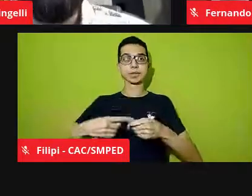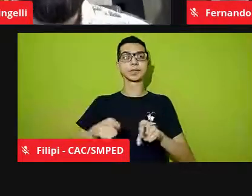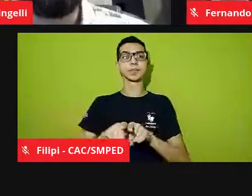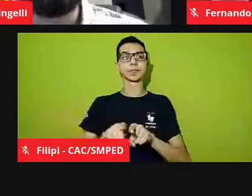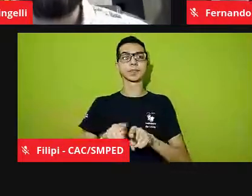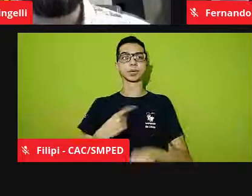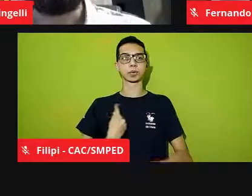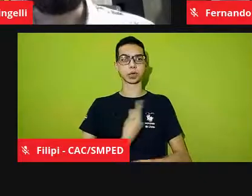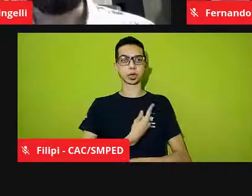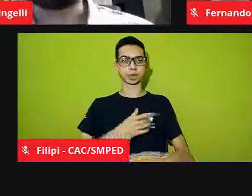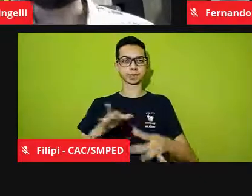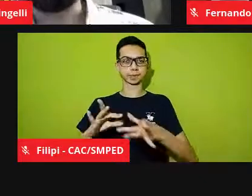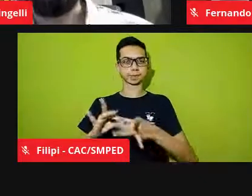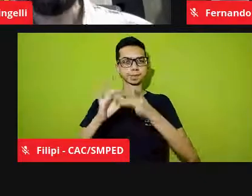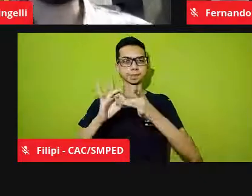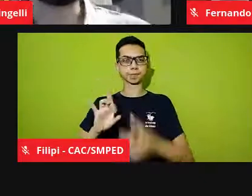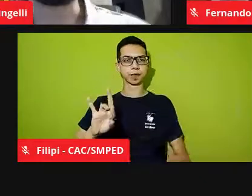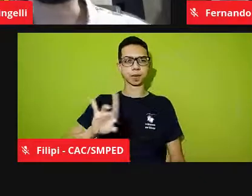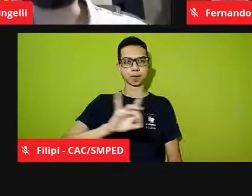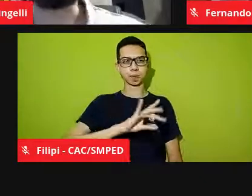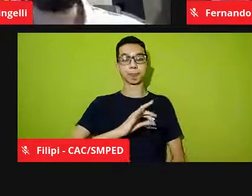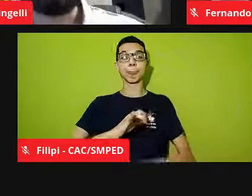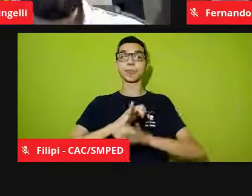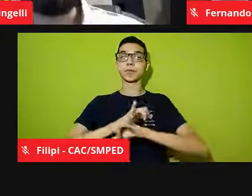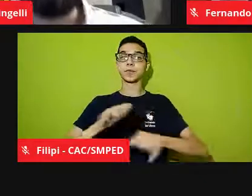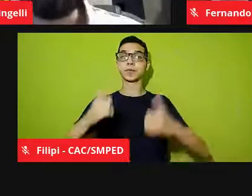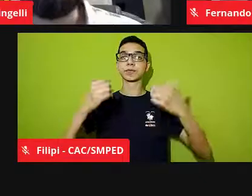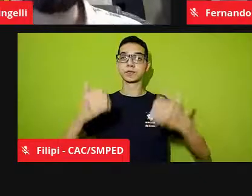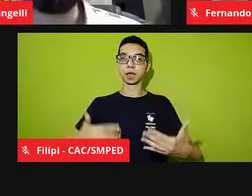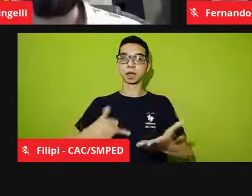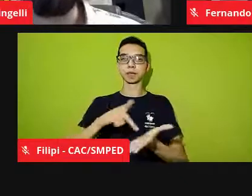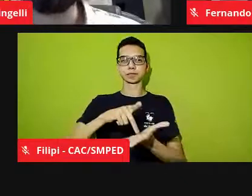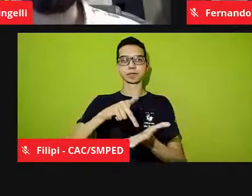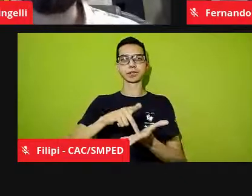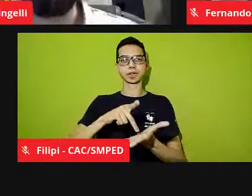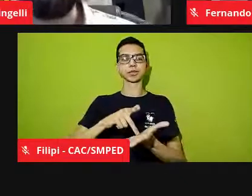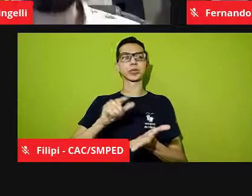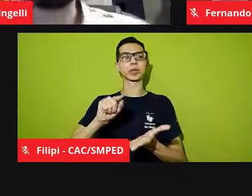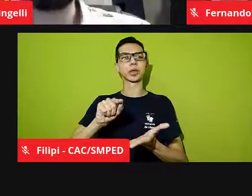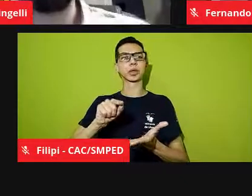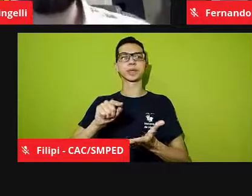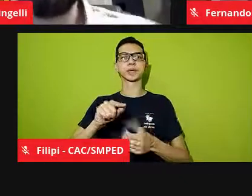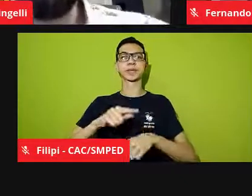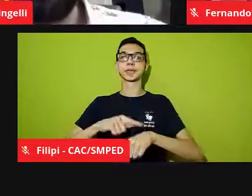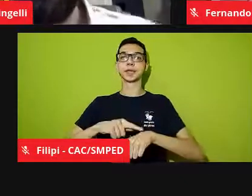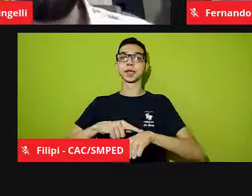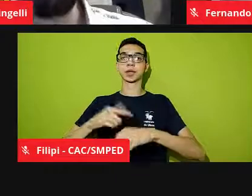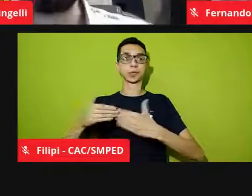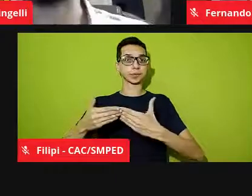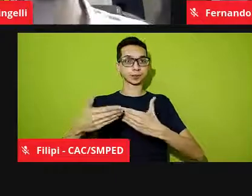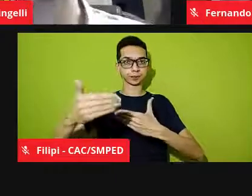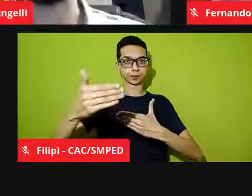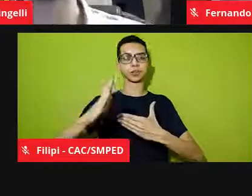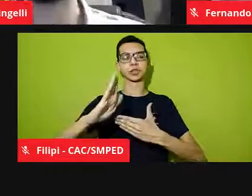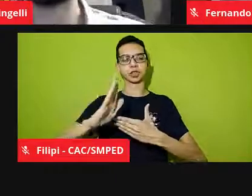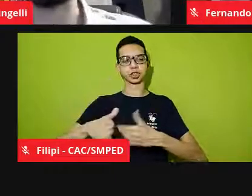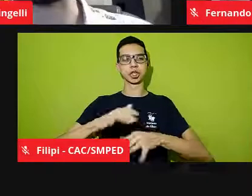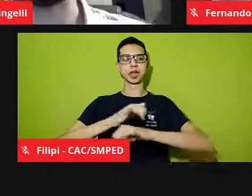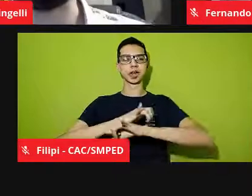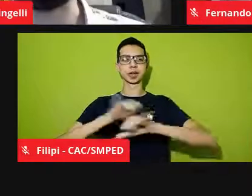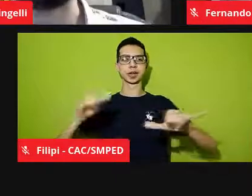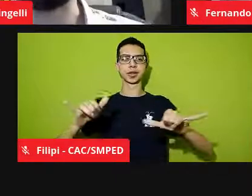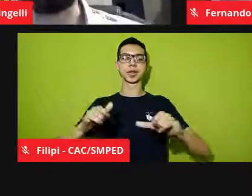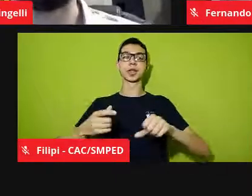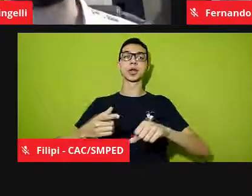como indivíduos. E a gente vem falando um pouco disso, na verdade, por todo o percurso, né? Quando a gente apresentou na primeira live de ontem